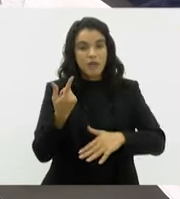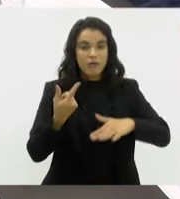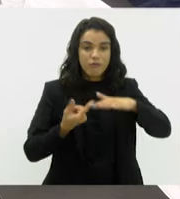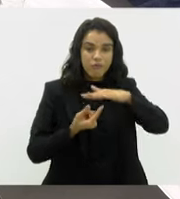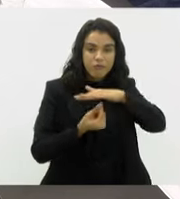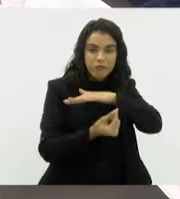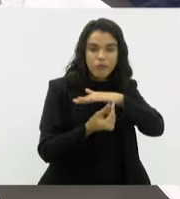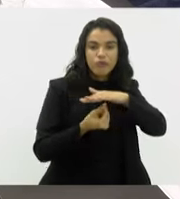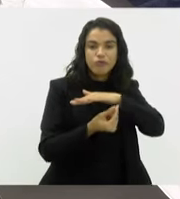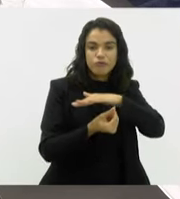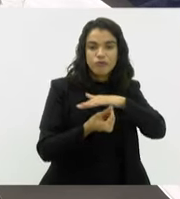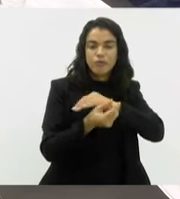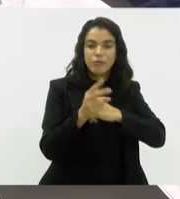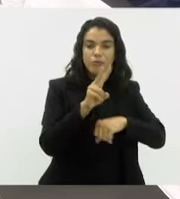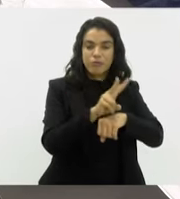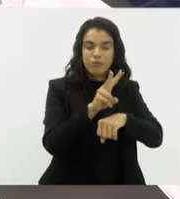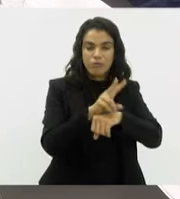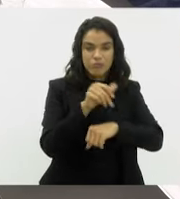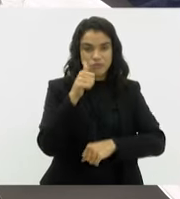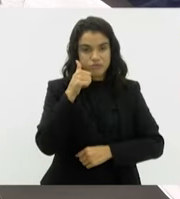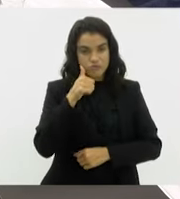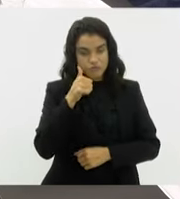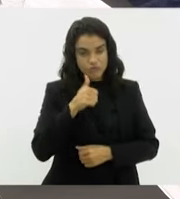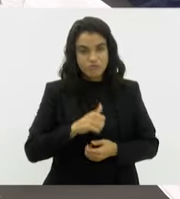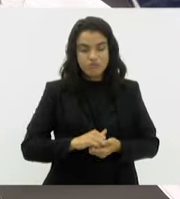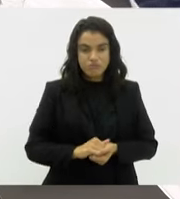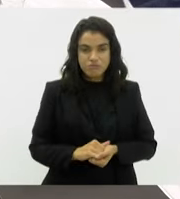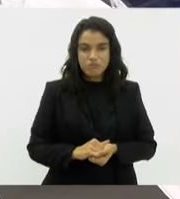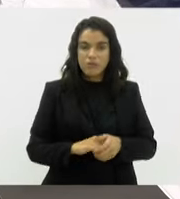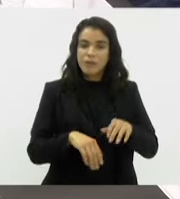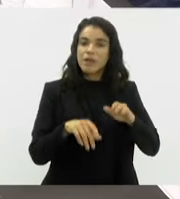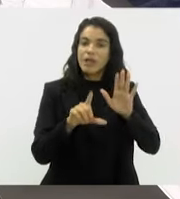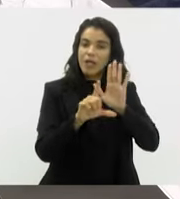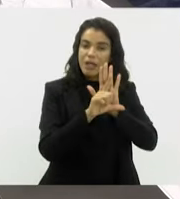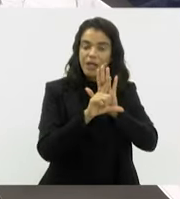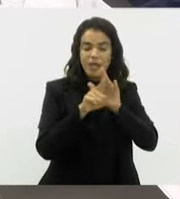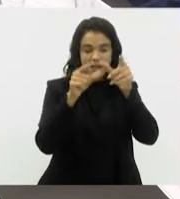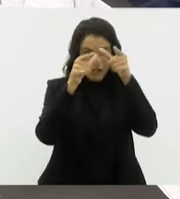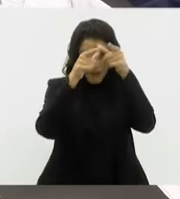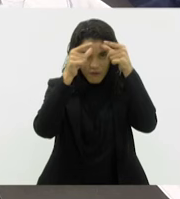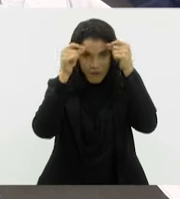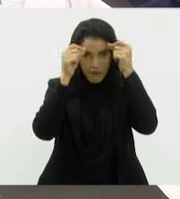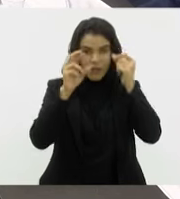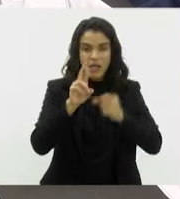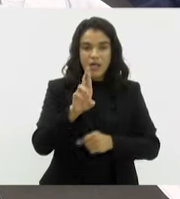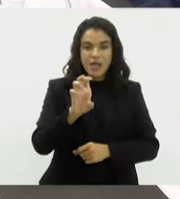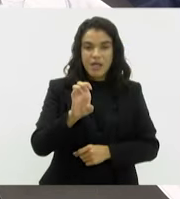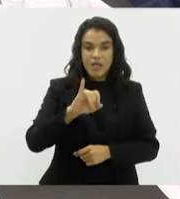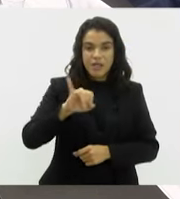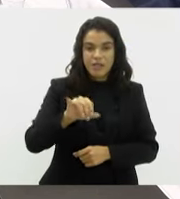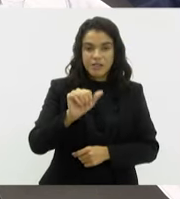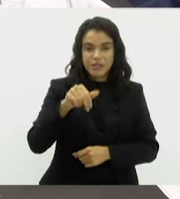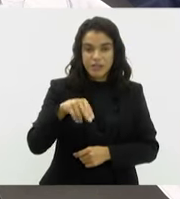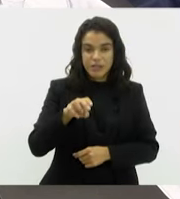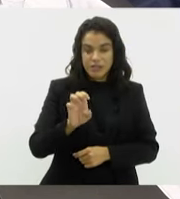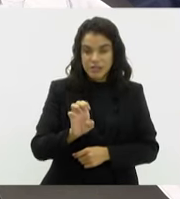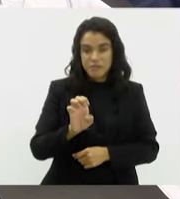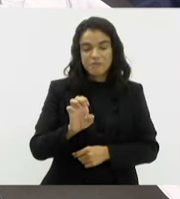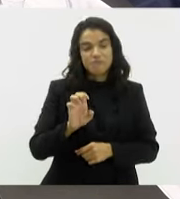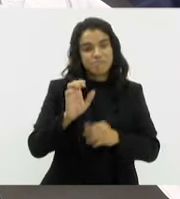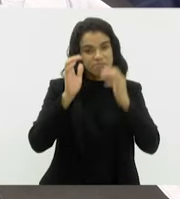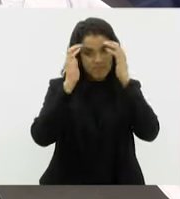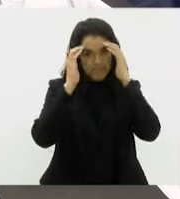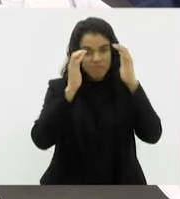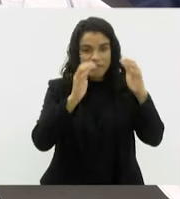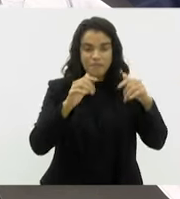Mulheres e tem a previsão, e ele faz adequação naquilo que está previsto na lei da deputada enfermeira Rejane, respeitando as iniciativas, ainda que